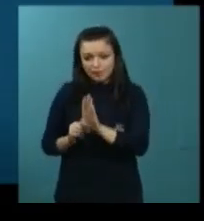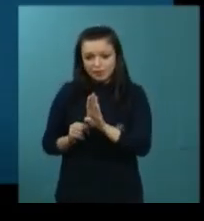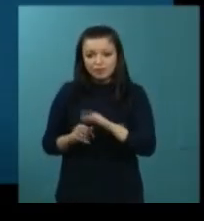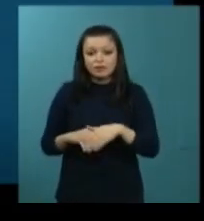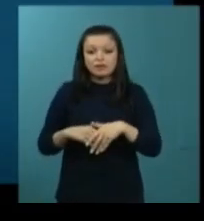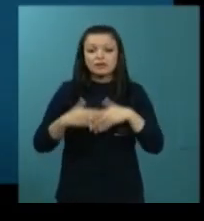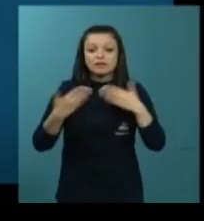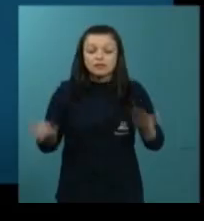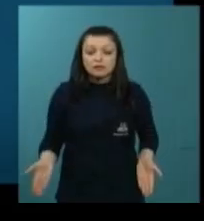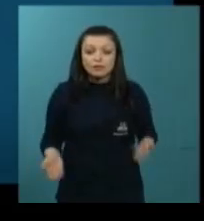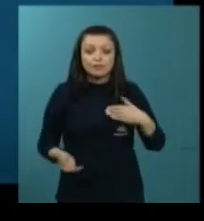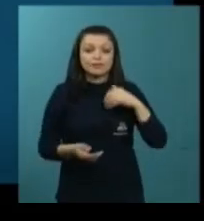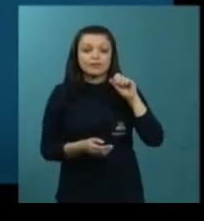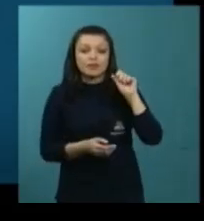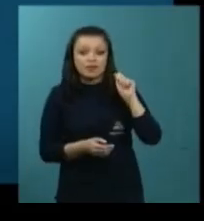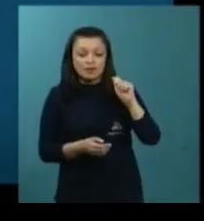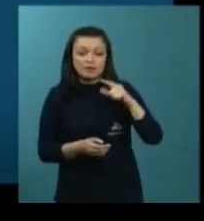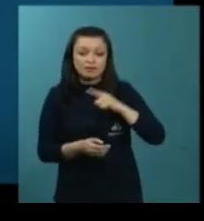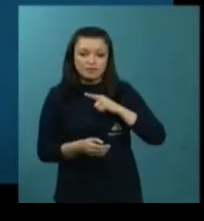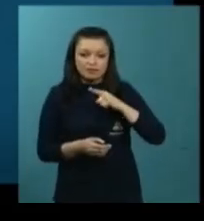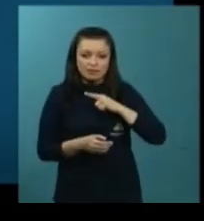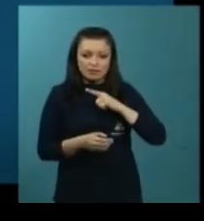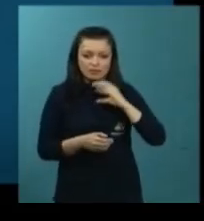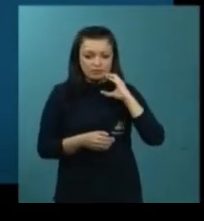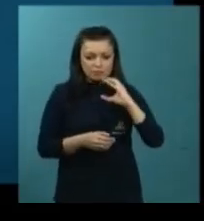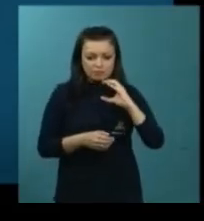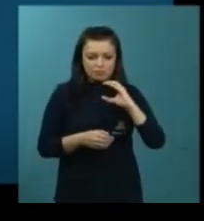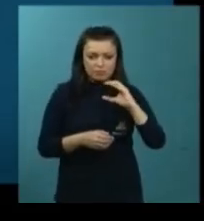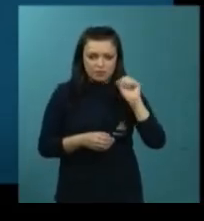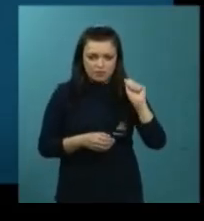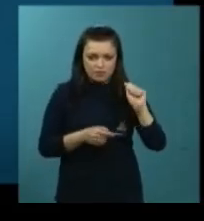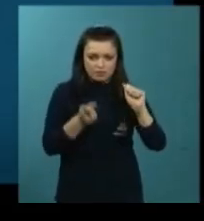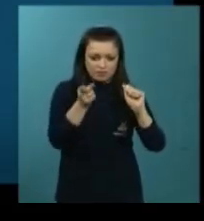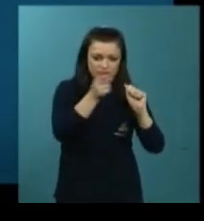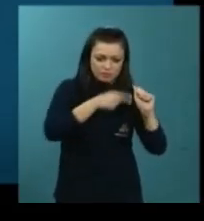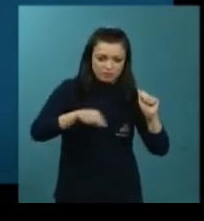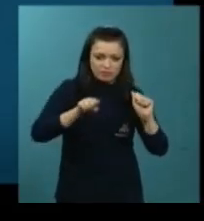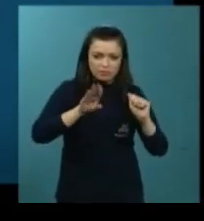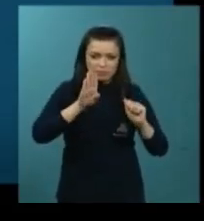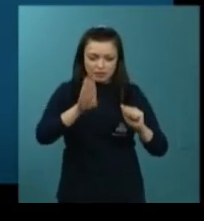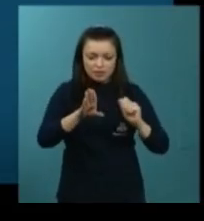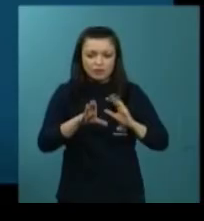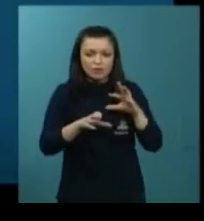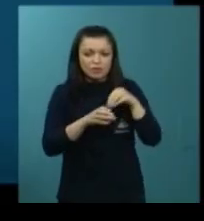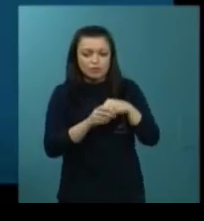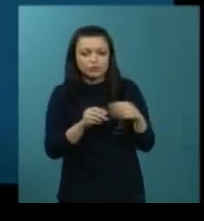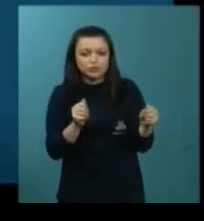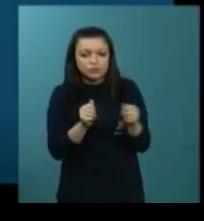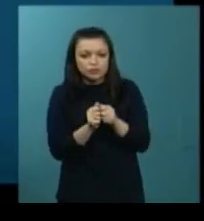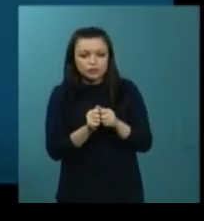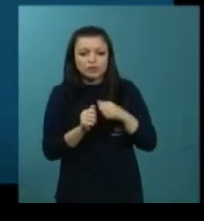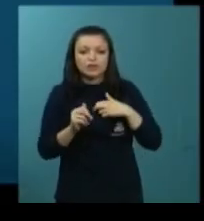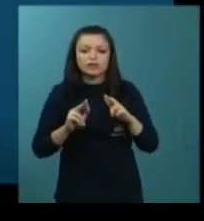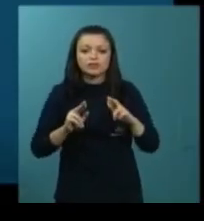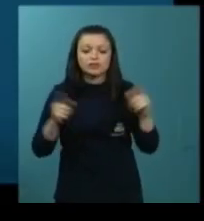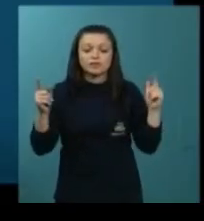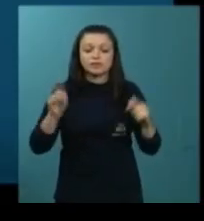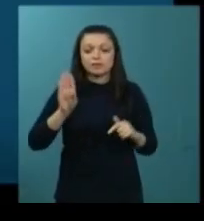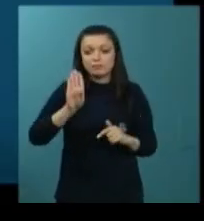portanto, o A está contido no B, a diferença